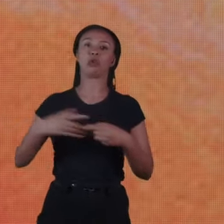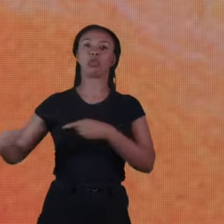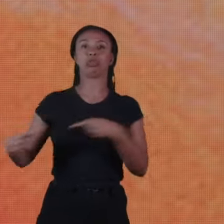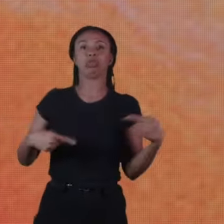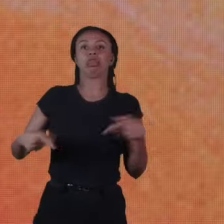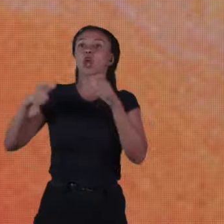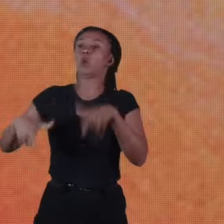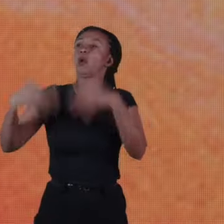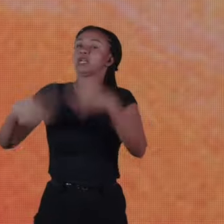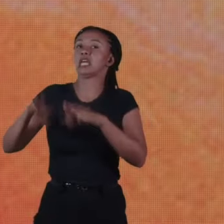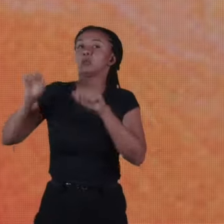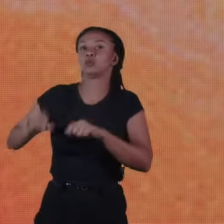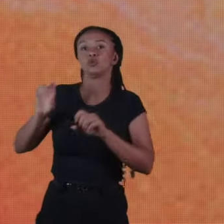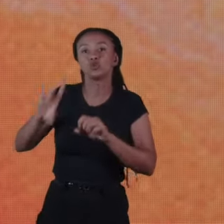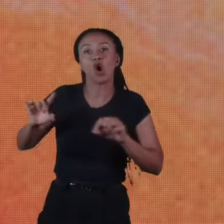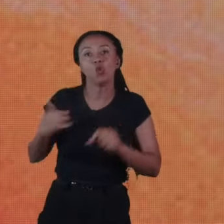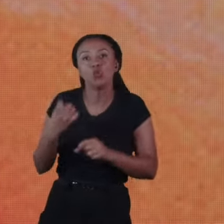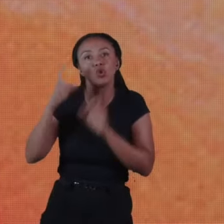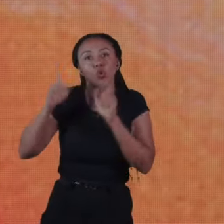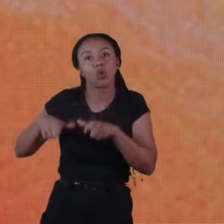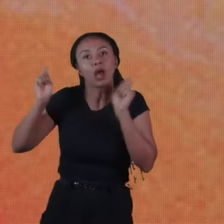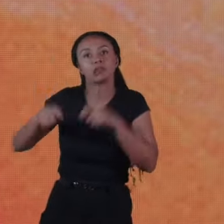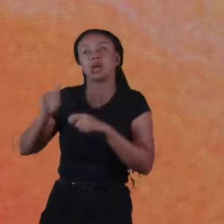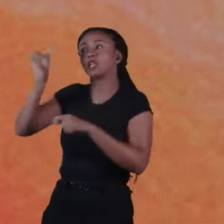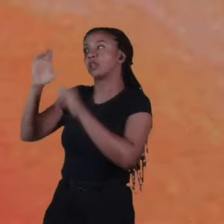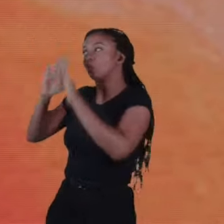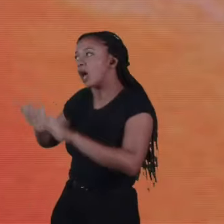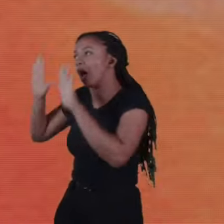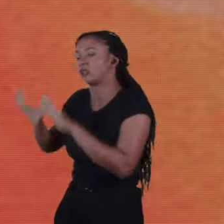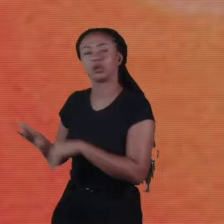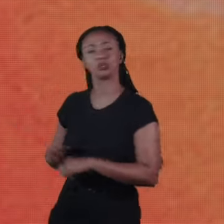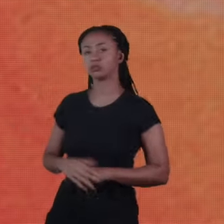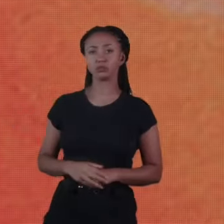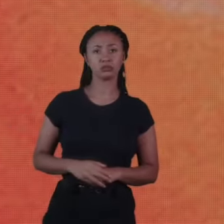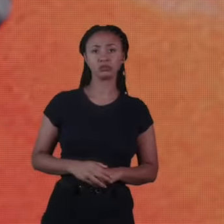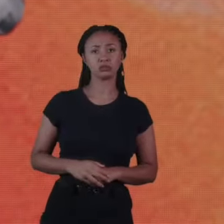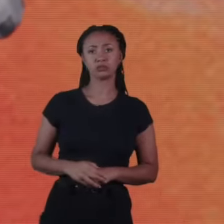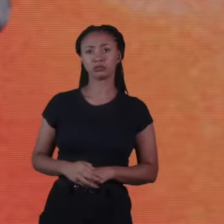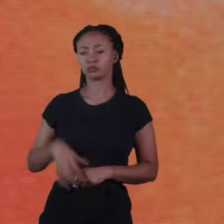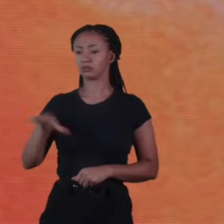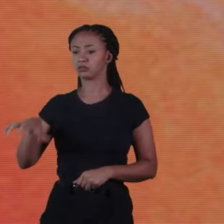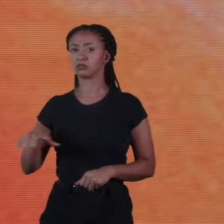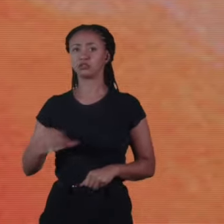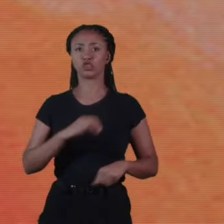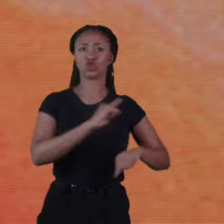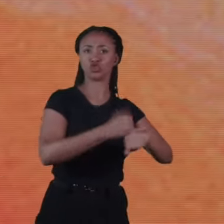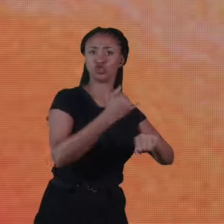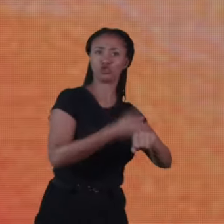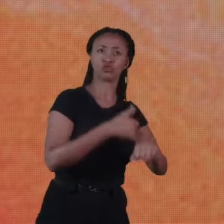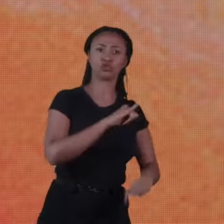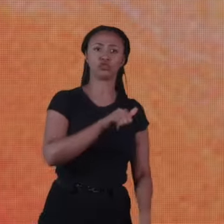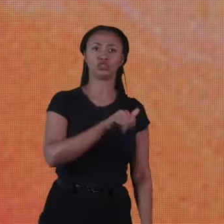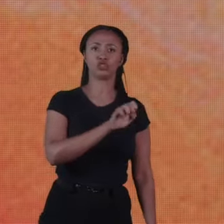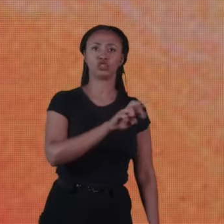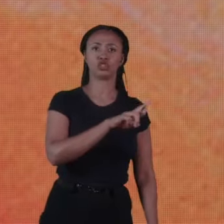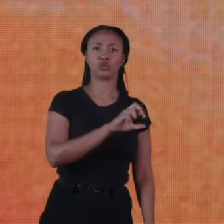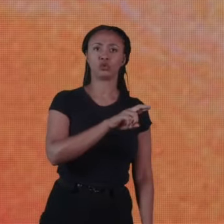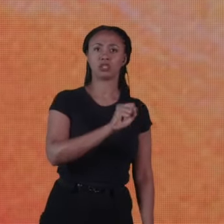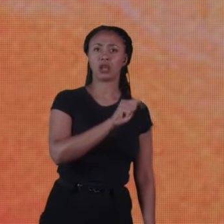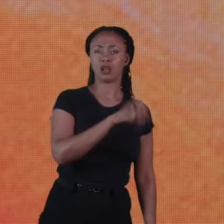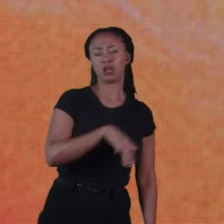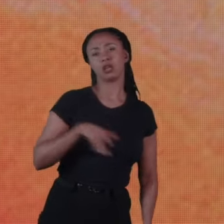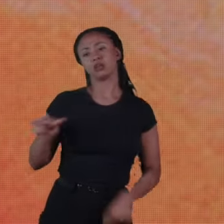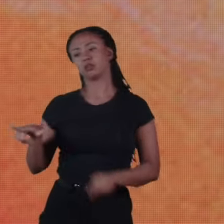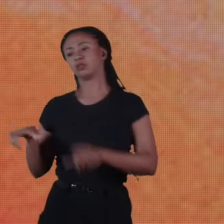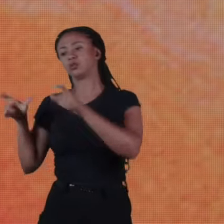Qual é o lugar que Deus aprova para manifestar a sua presença? Mas vem a hora e já